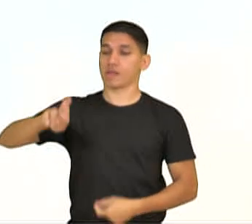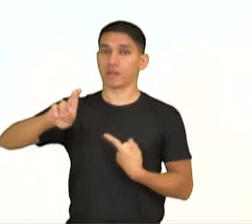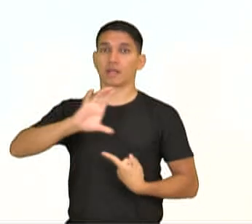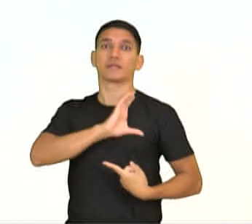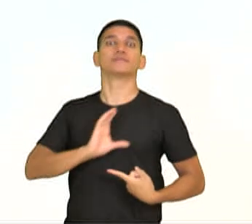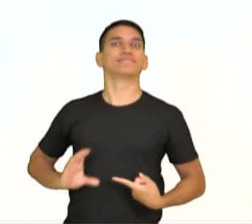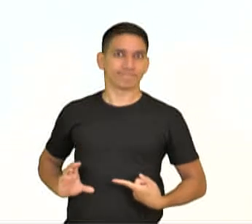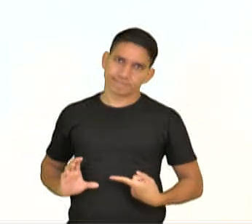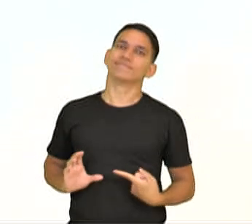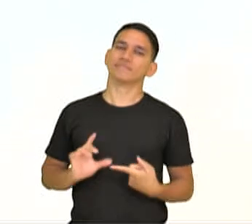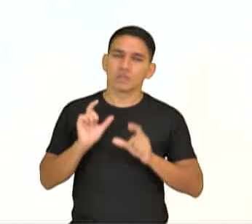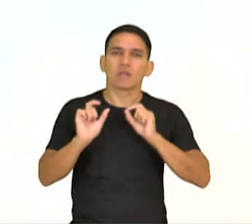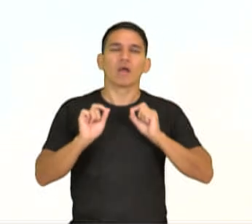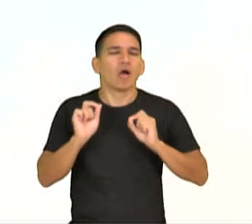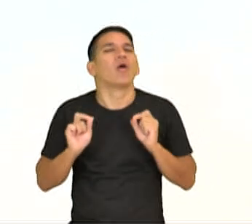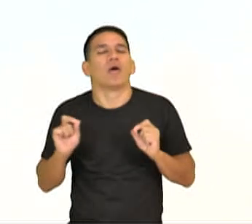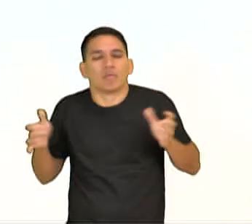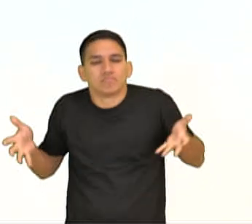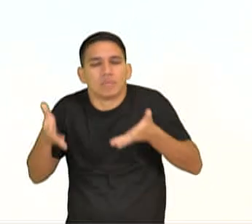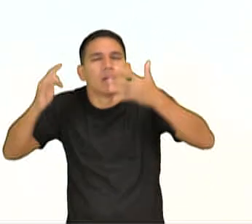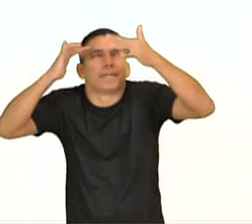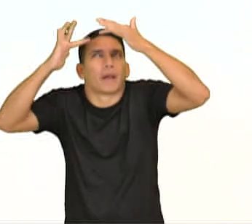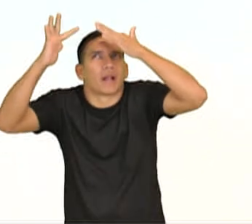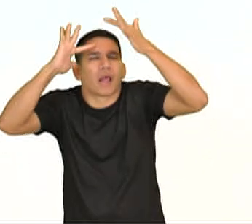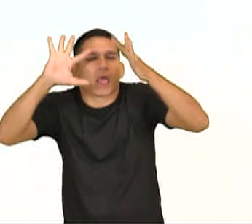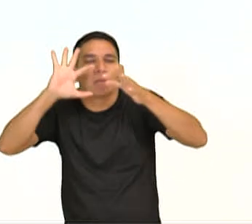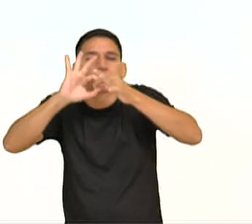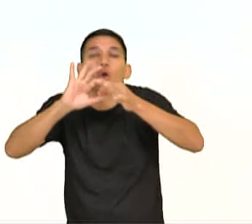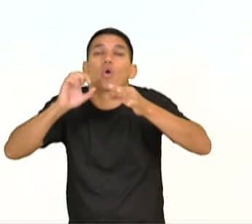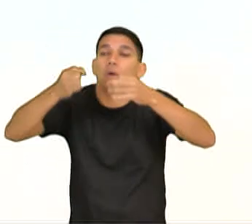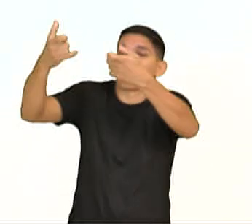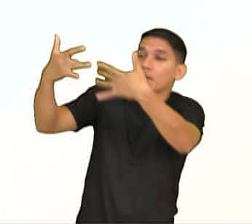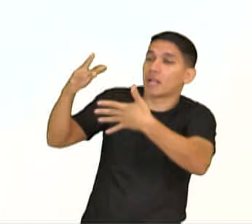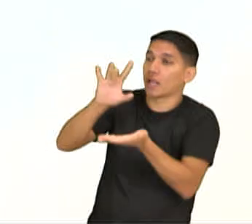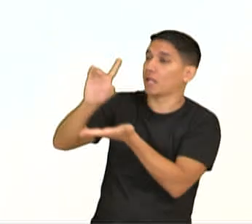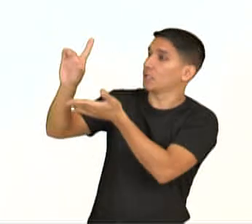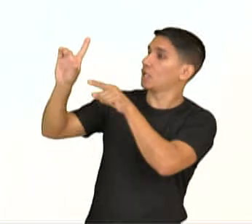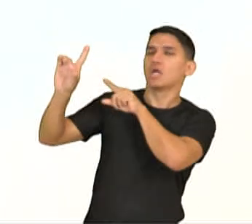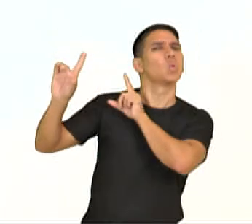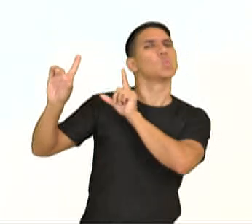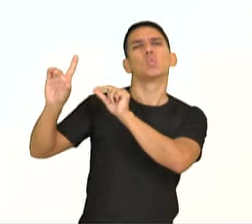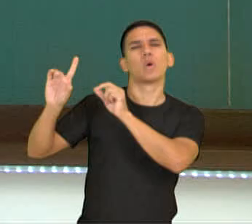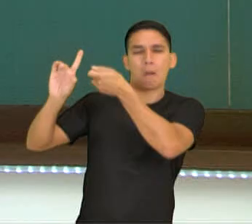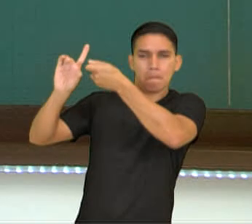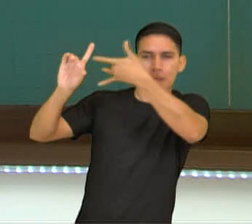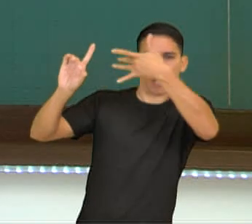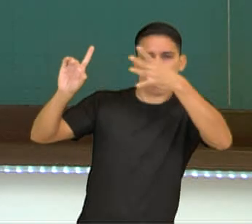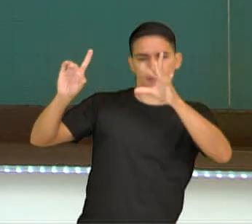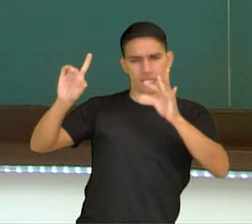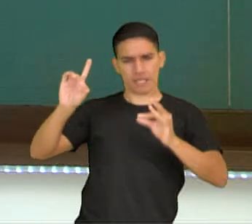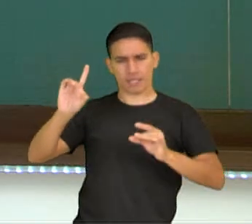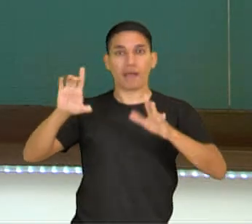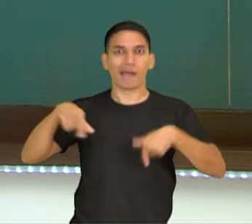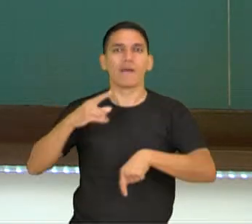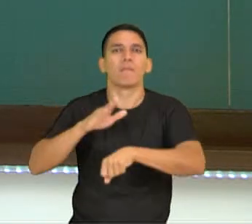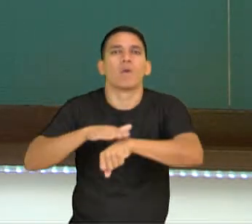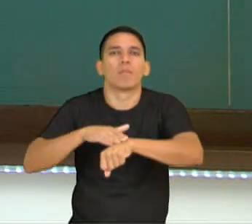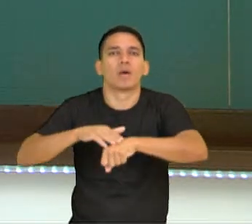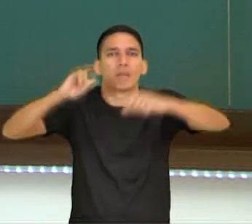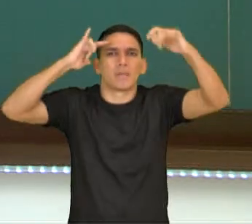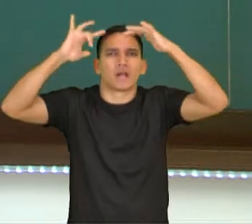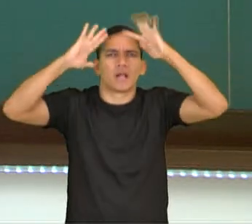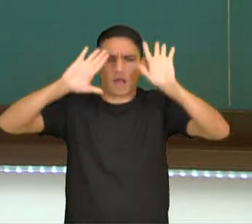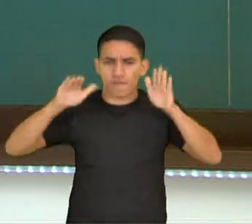cristã, levando tais pensamentos para a justificação do divino. Ou seja, nesse momento nós vamos ver, então, uma